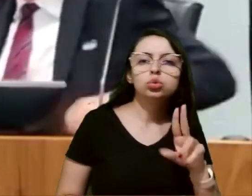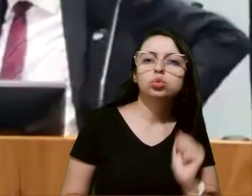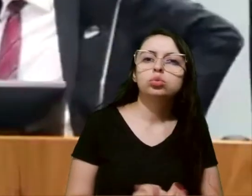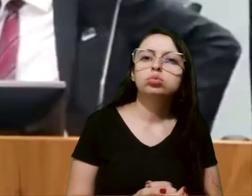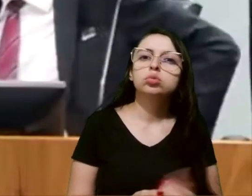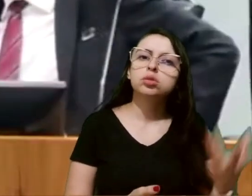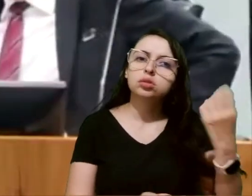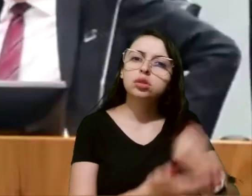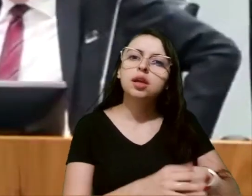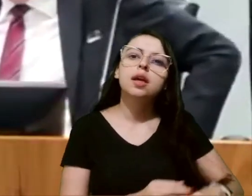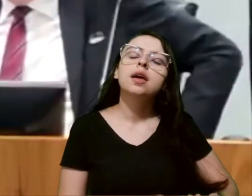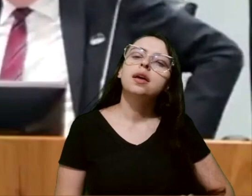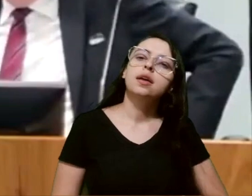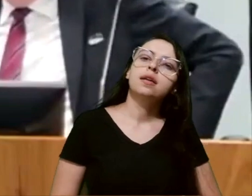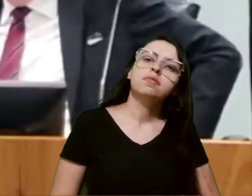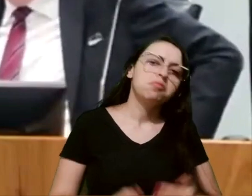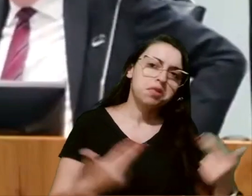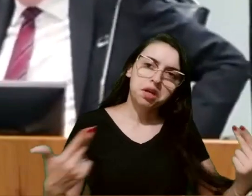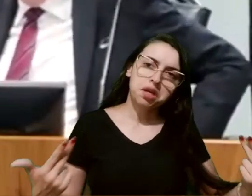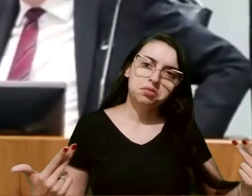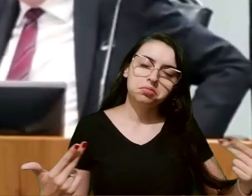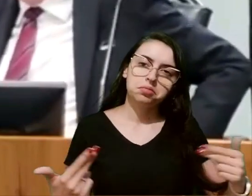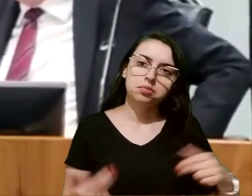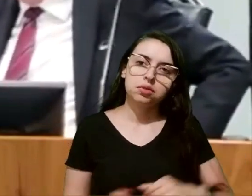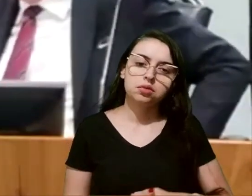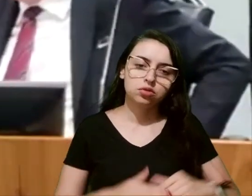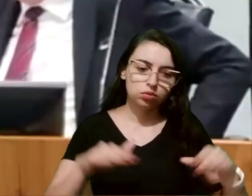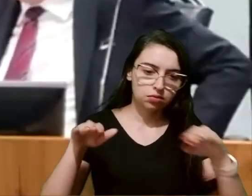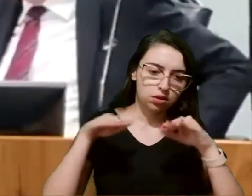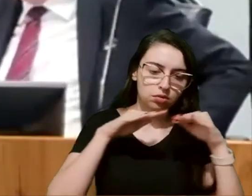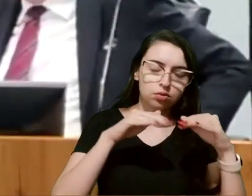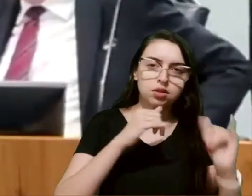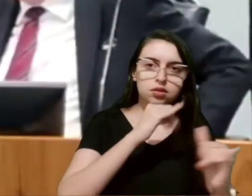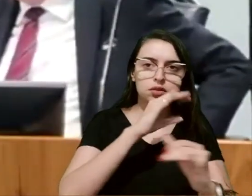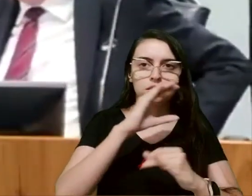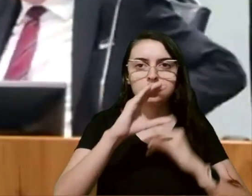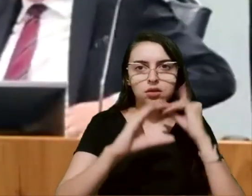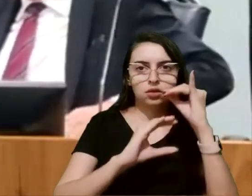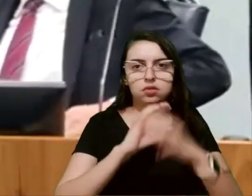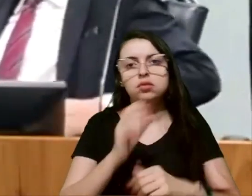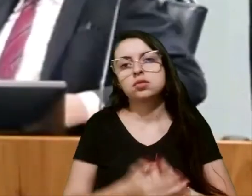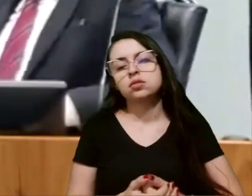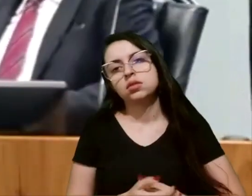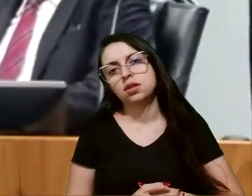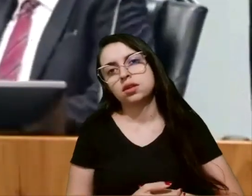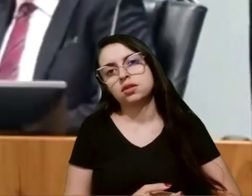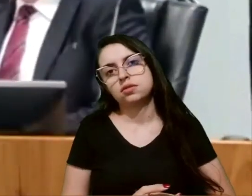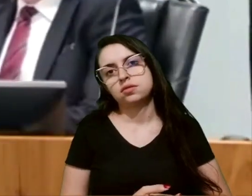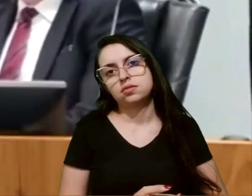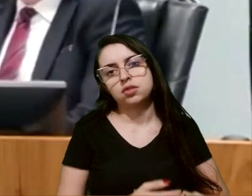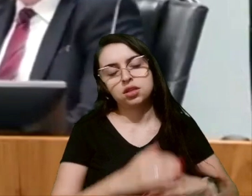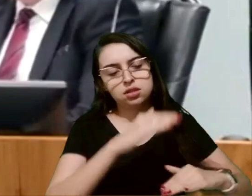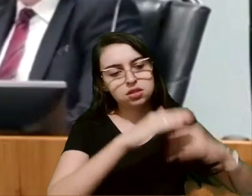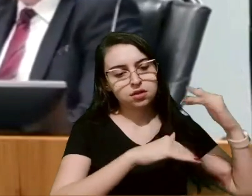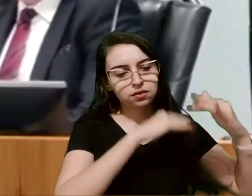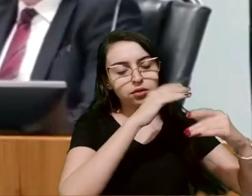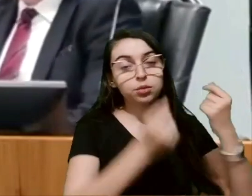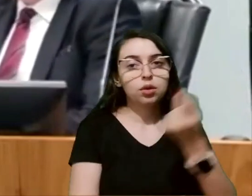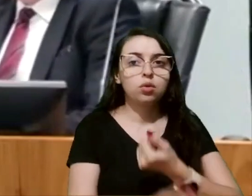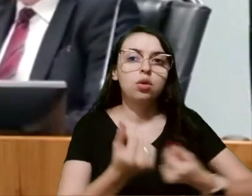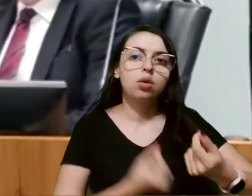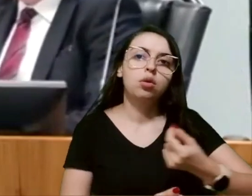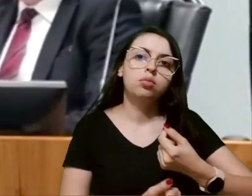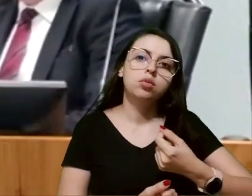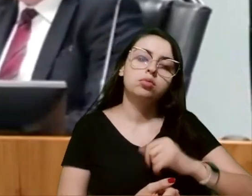ONU, vem da eh, Heritage Foundation, você tem, vamos dizer assim, padrões internacionais que estão associados a